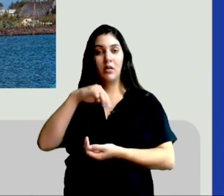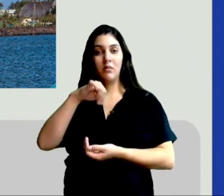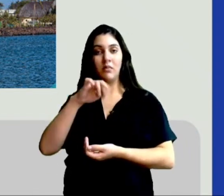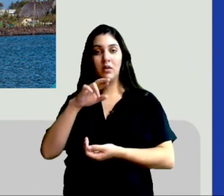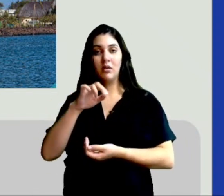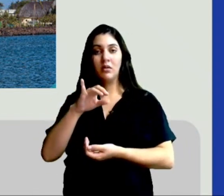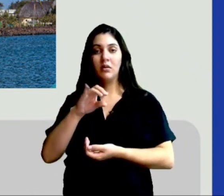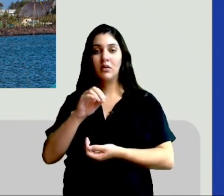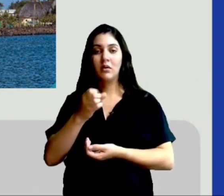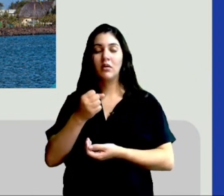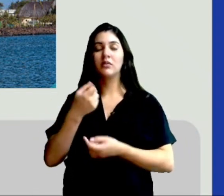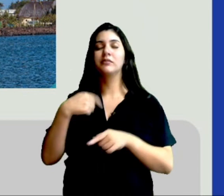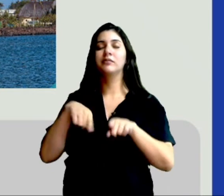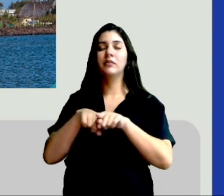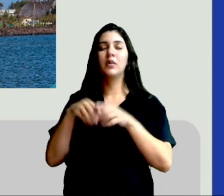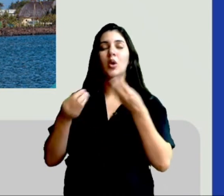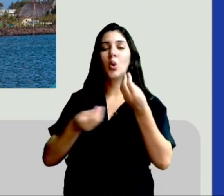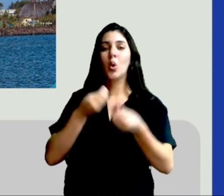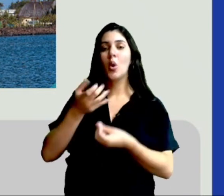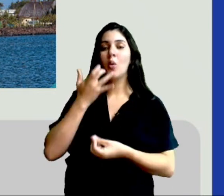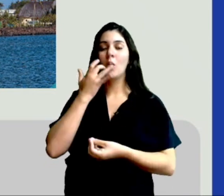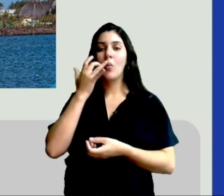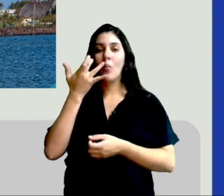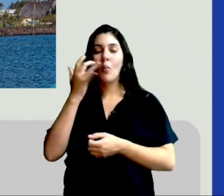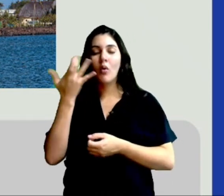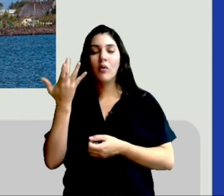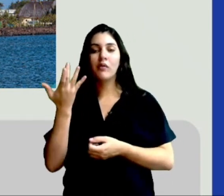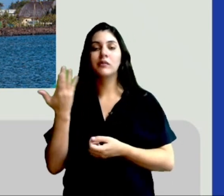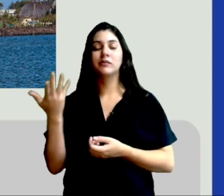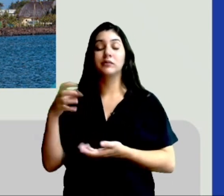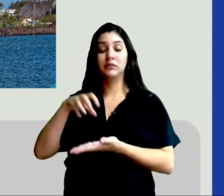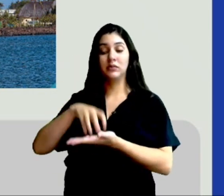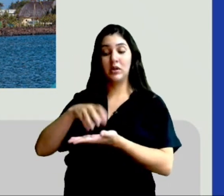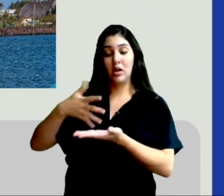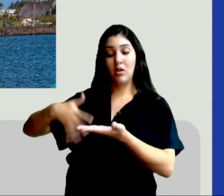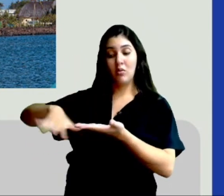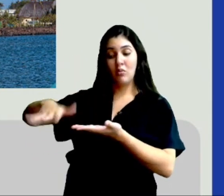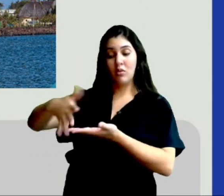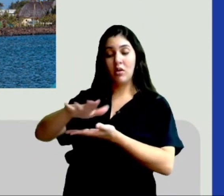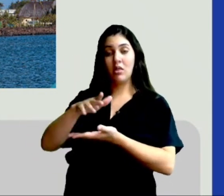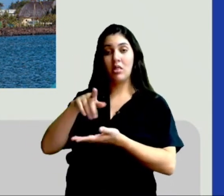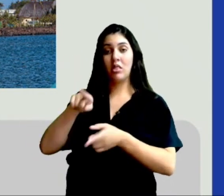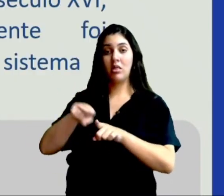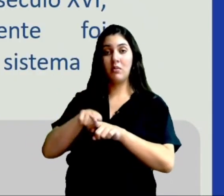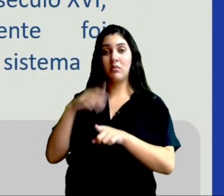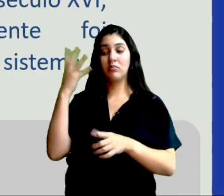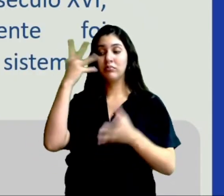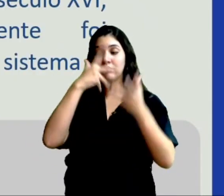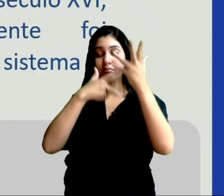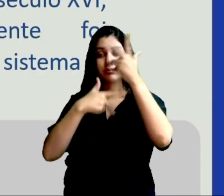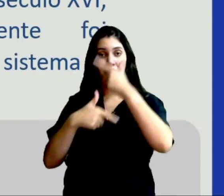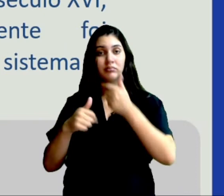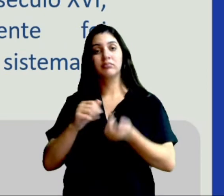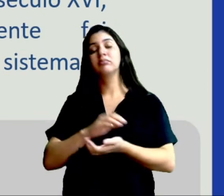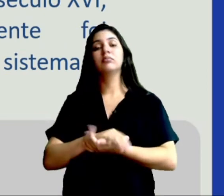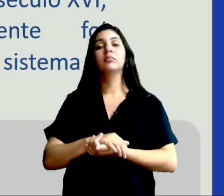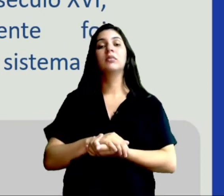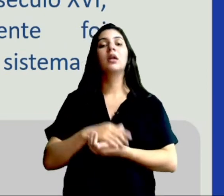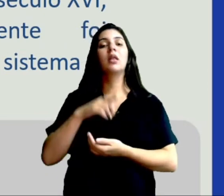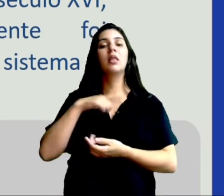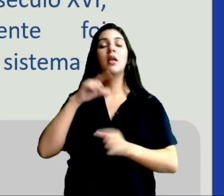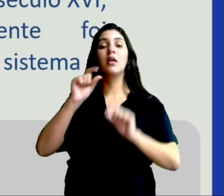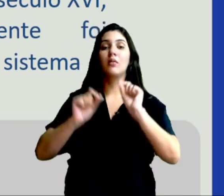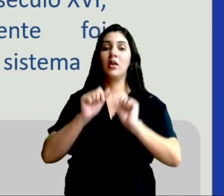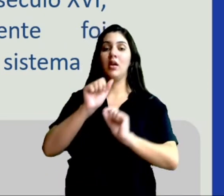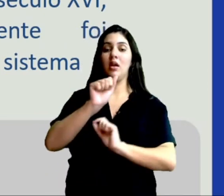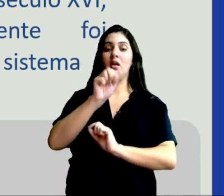minérios como o níquel, o ouro. Então é uma ilha também bastante bonita. Temos a